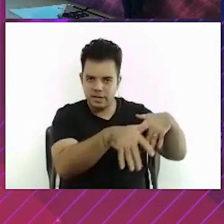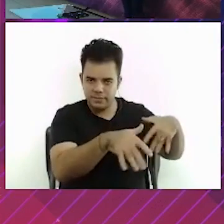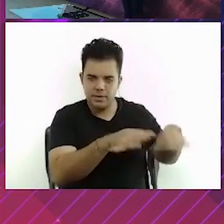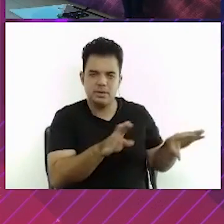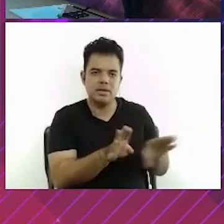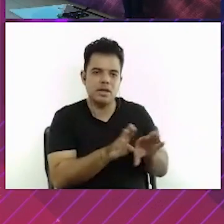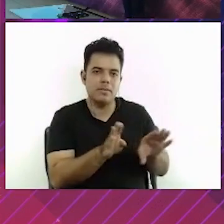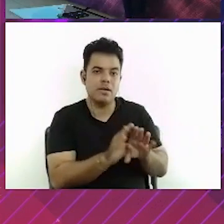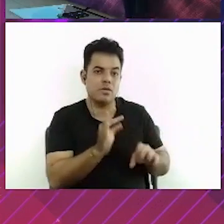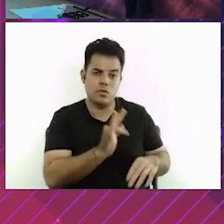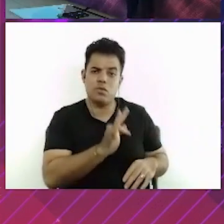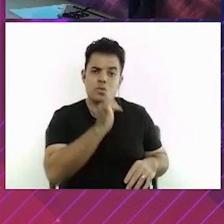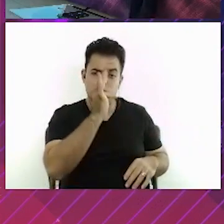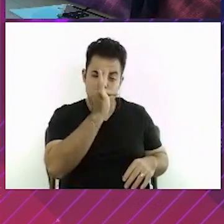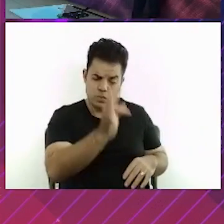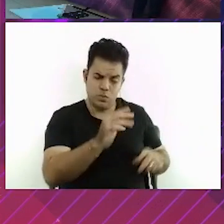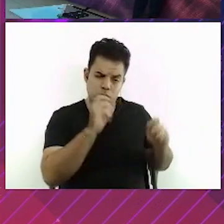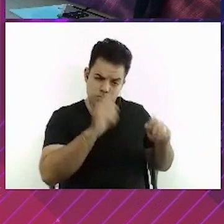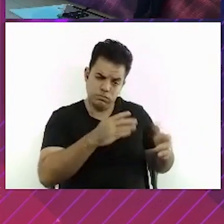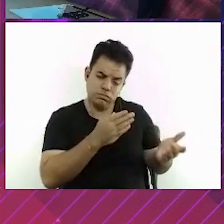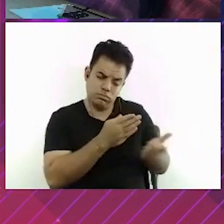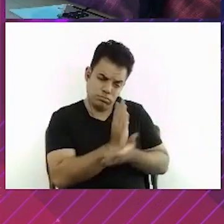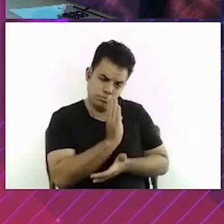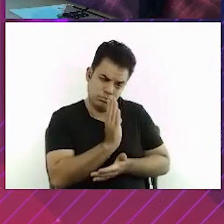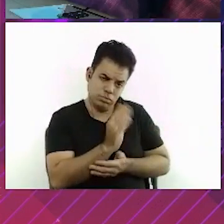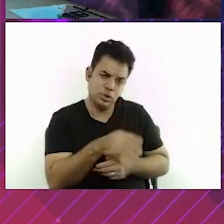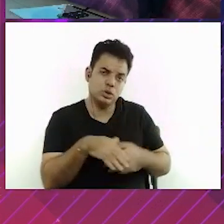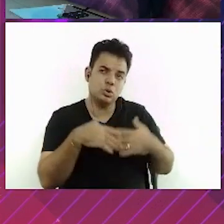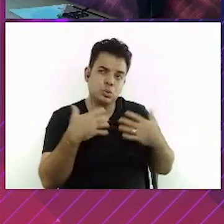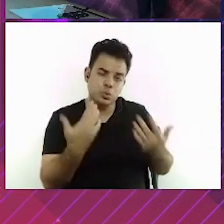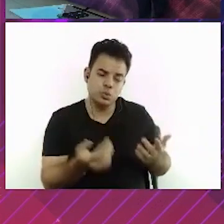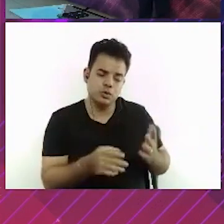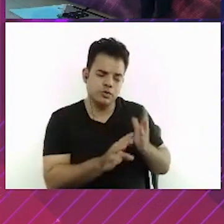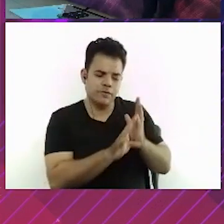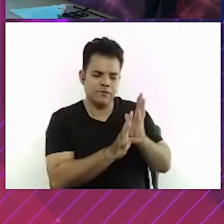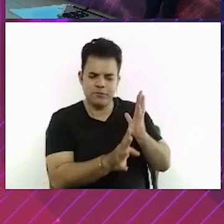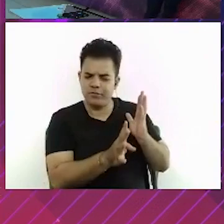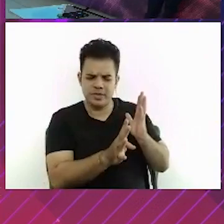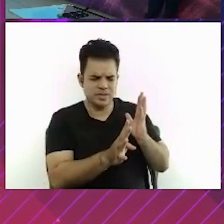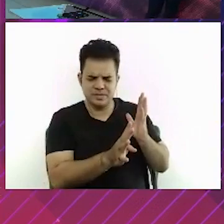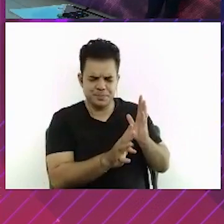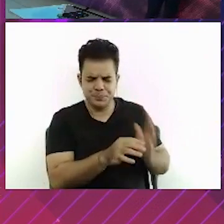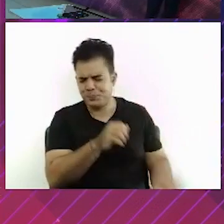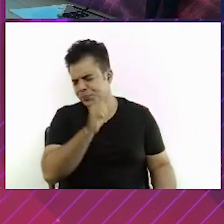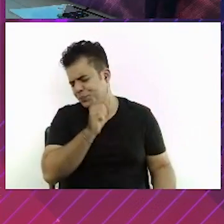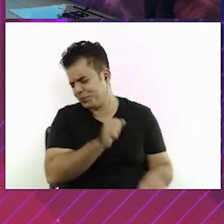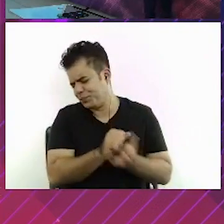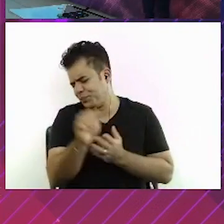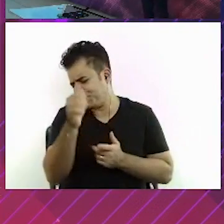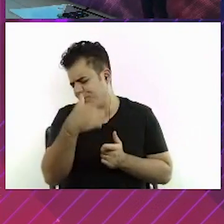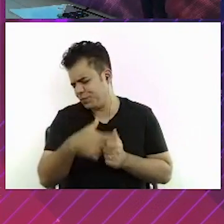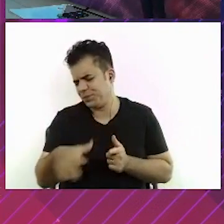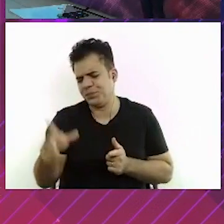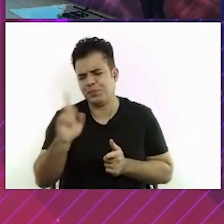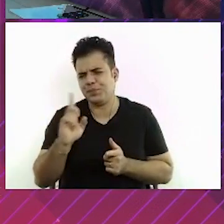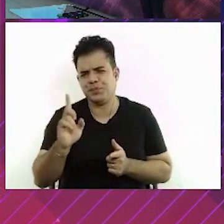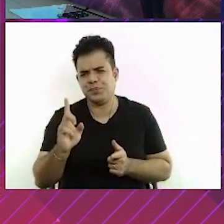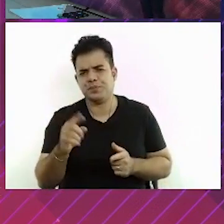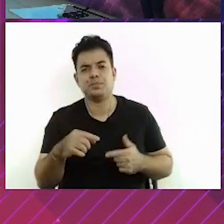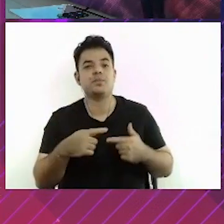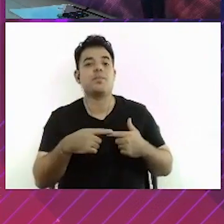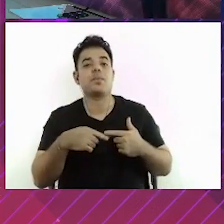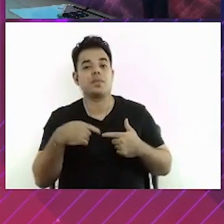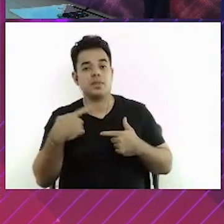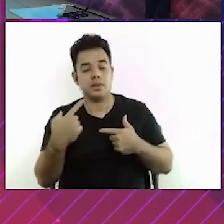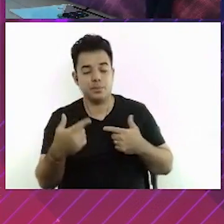futuro, ou não envia para o final da fila, descarta, não tem problema. E a gente vai ver ainda nessa apresentação como